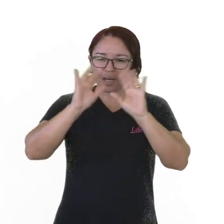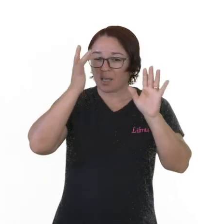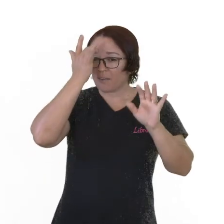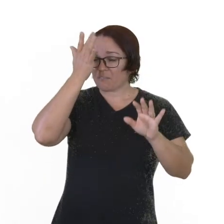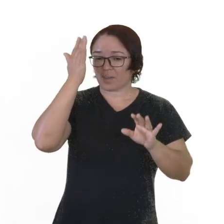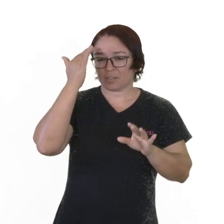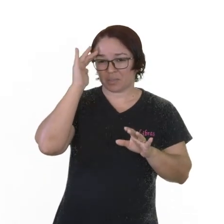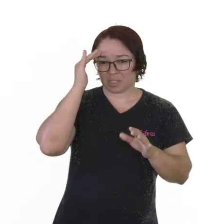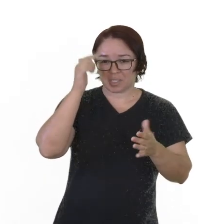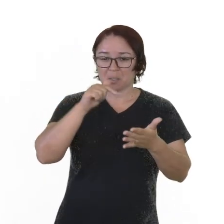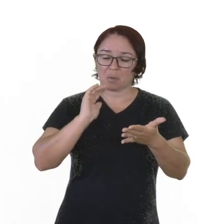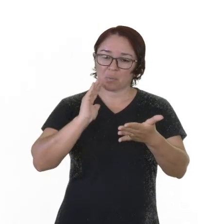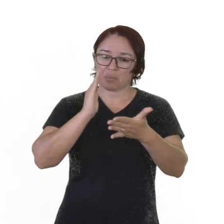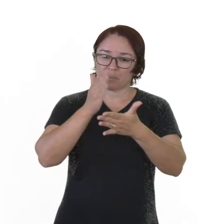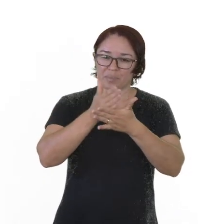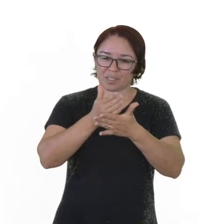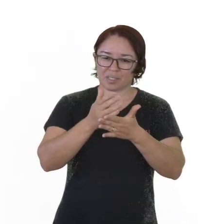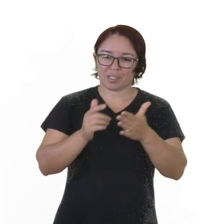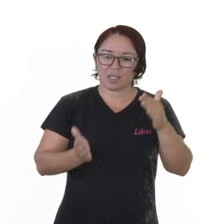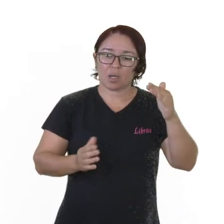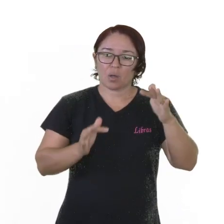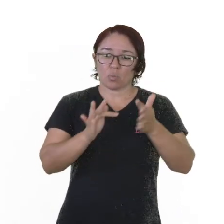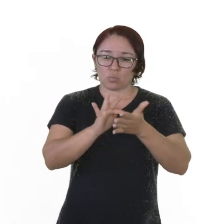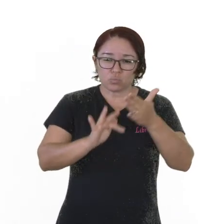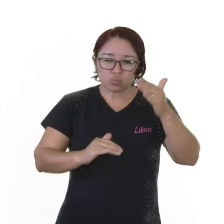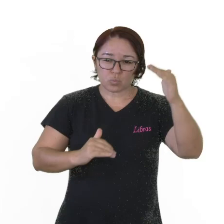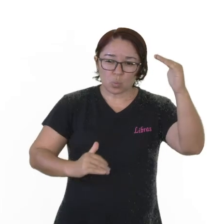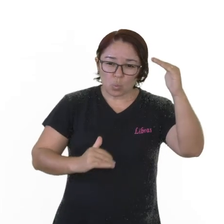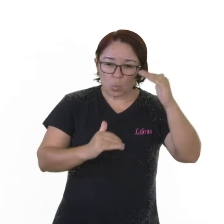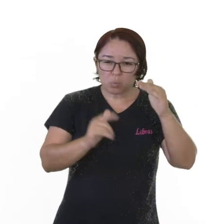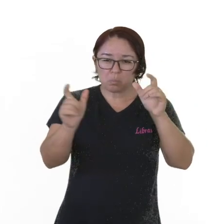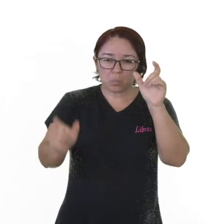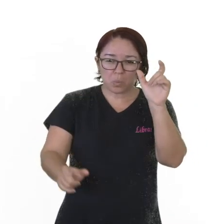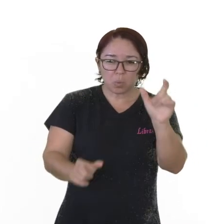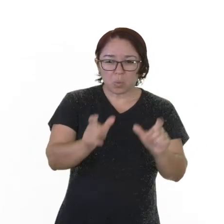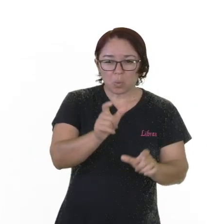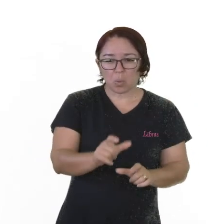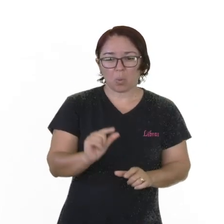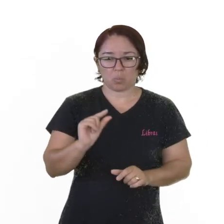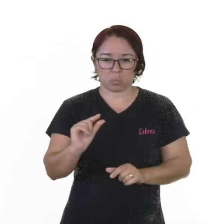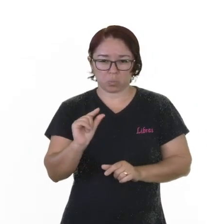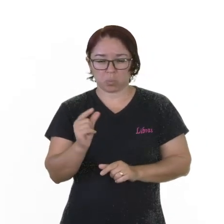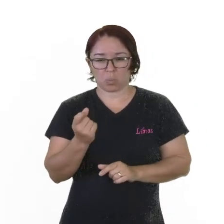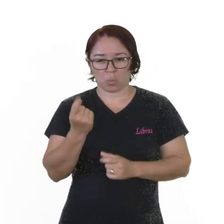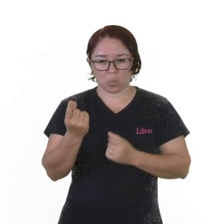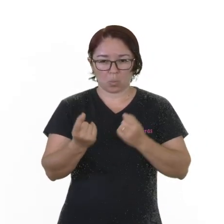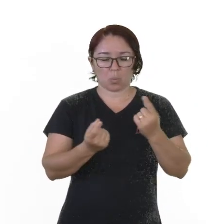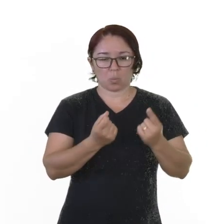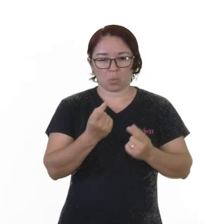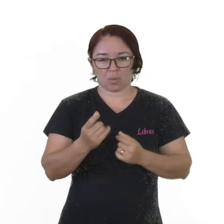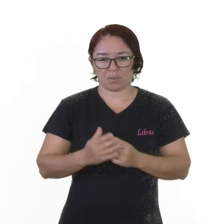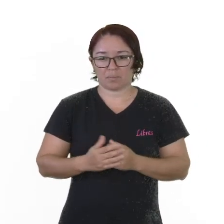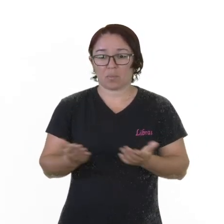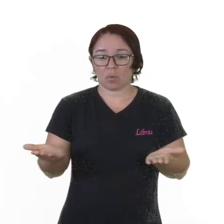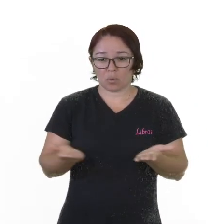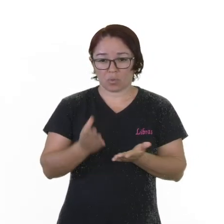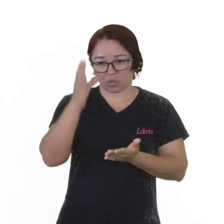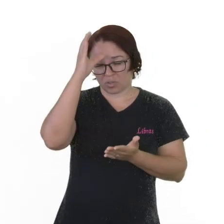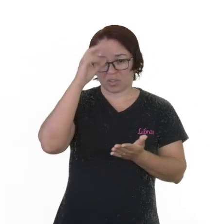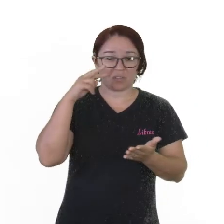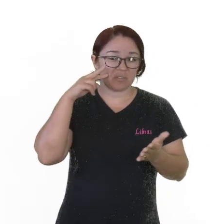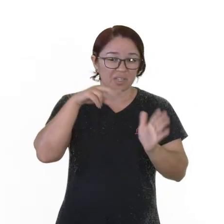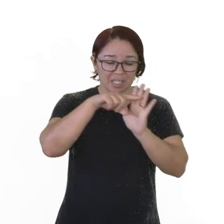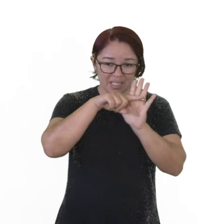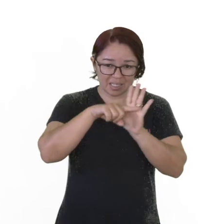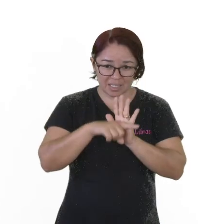uma narração curta, com poucos personagens. Conhecemos uma crônica hoje, uma